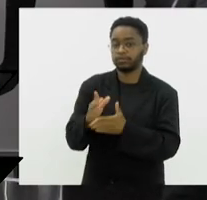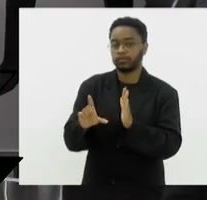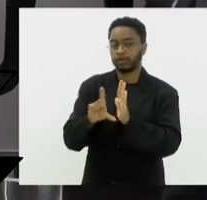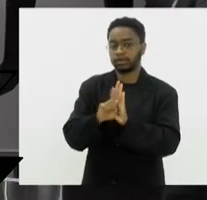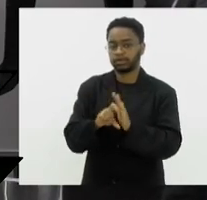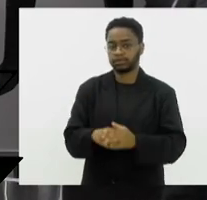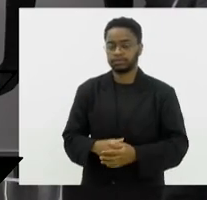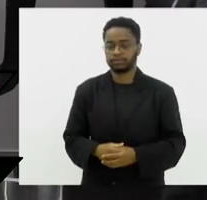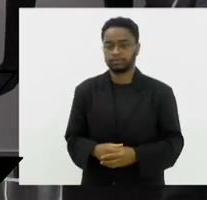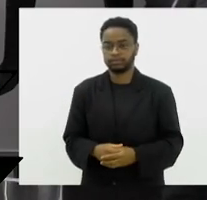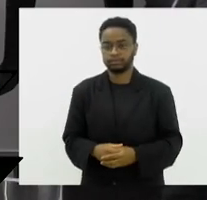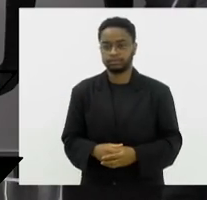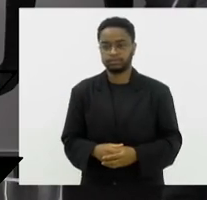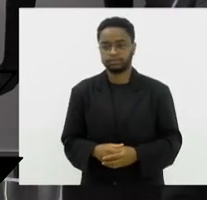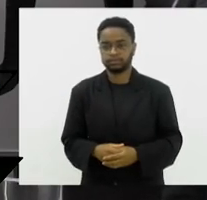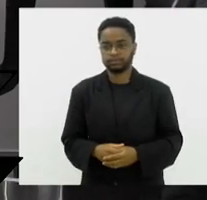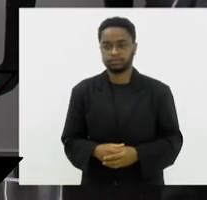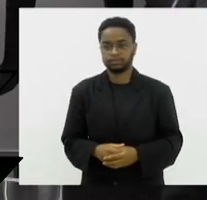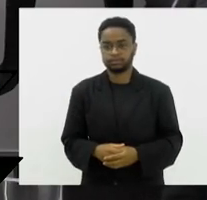isso.